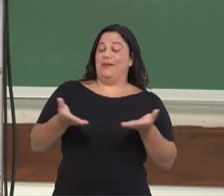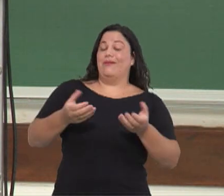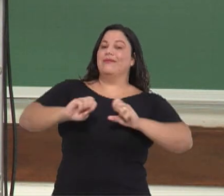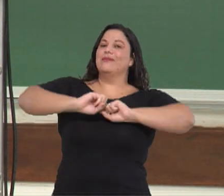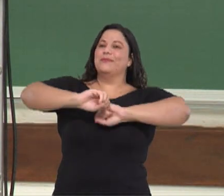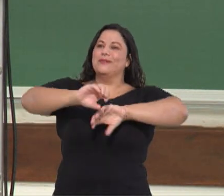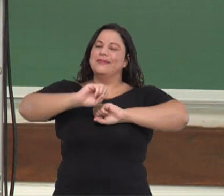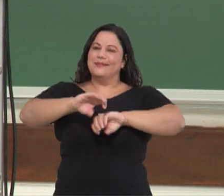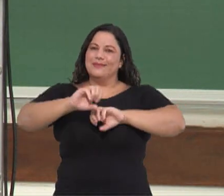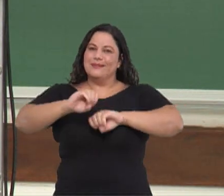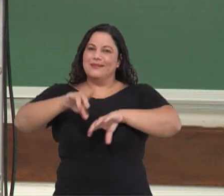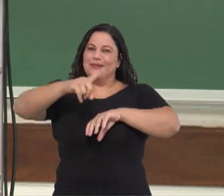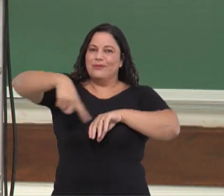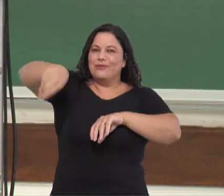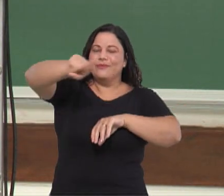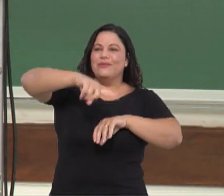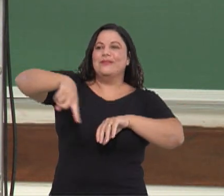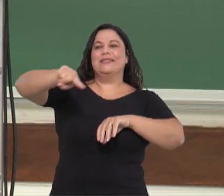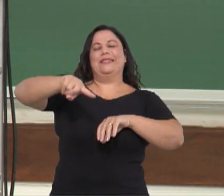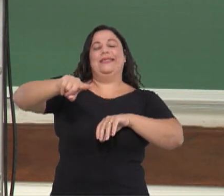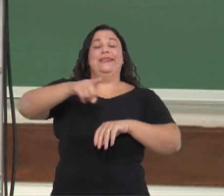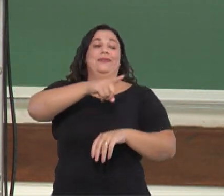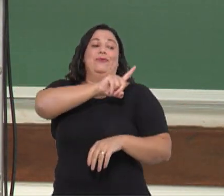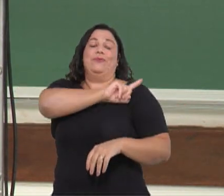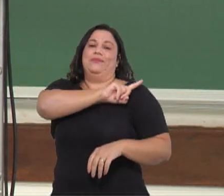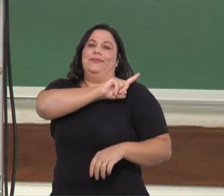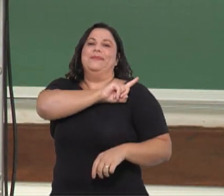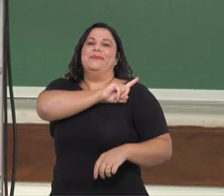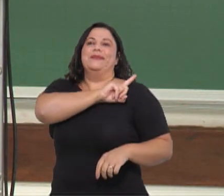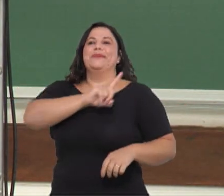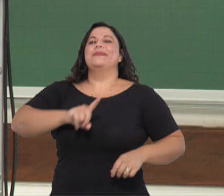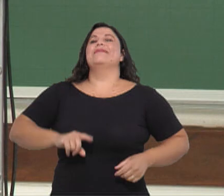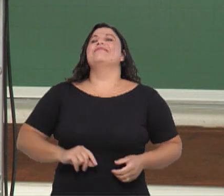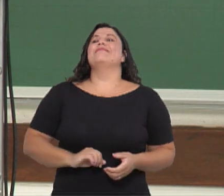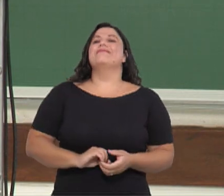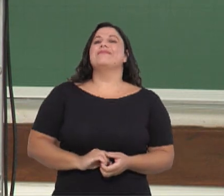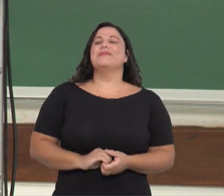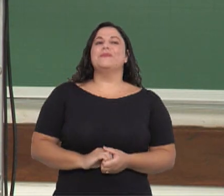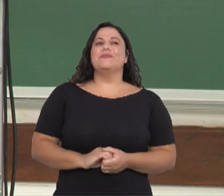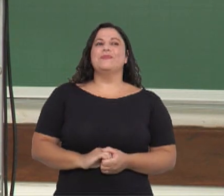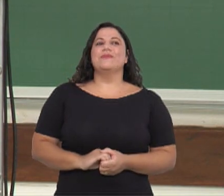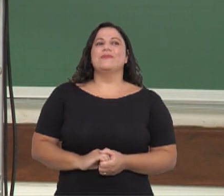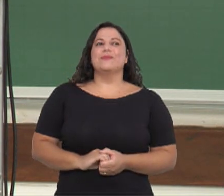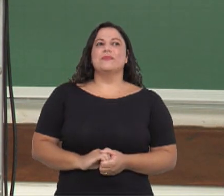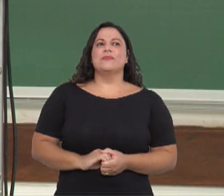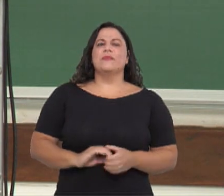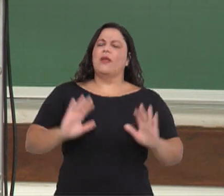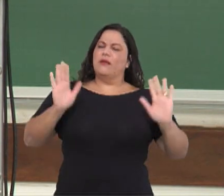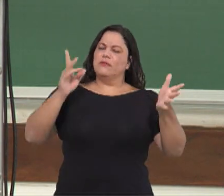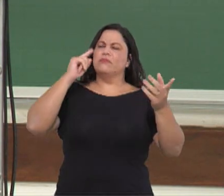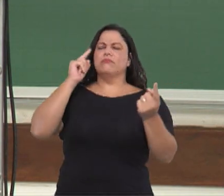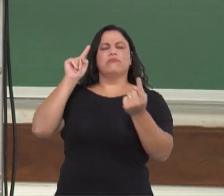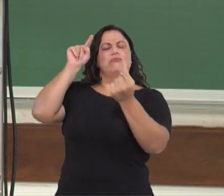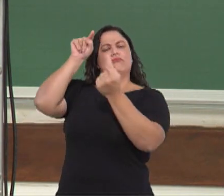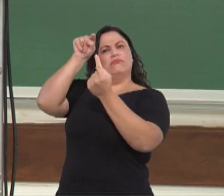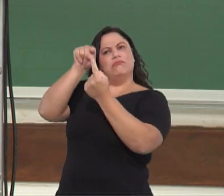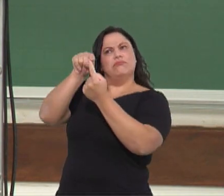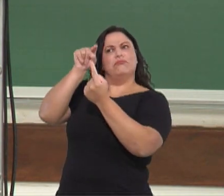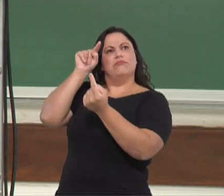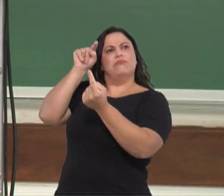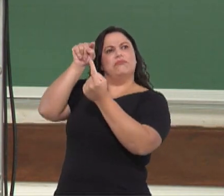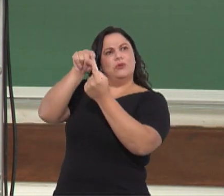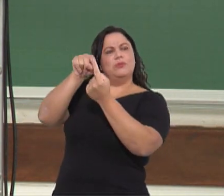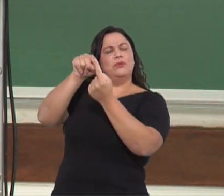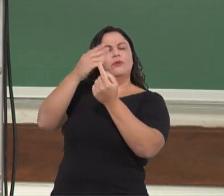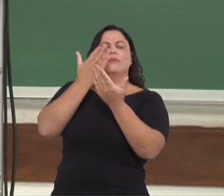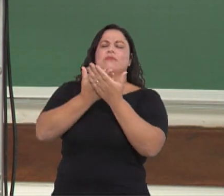vocês que estão na primeira série. Nós temos alguns objetivos nas nossas aulas, na